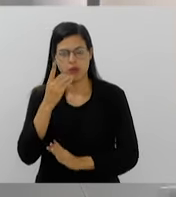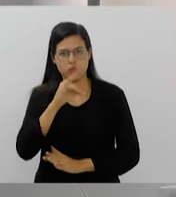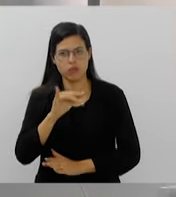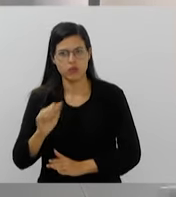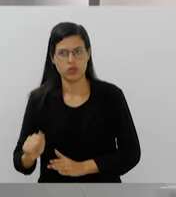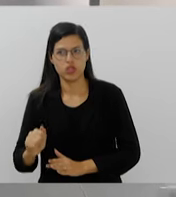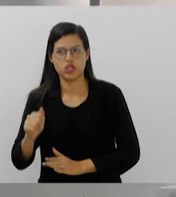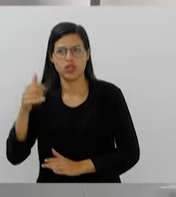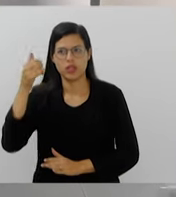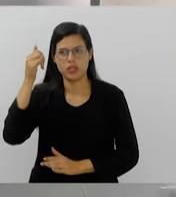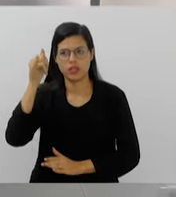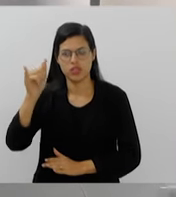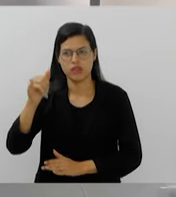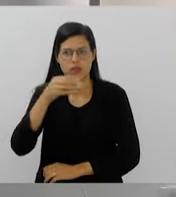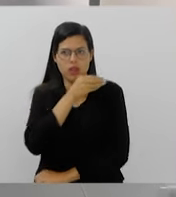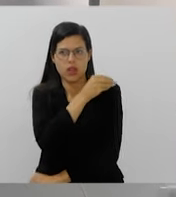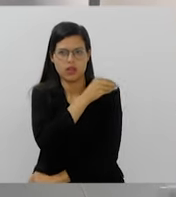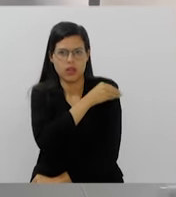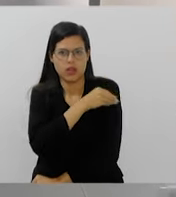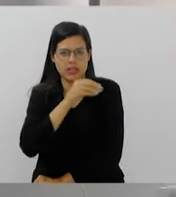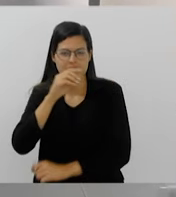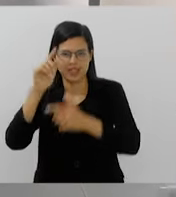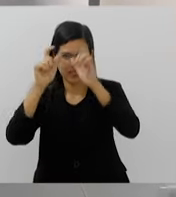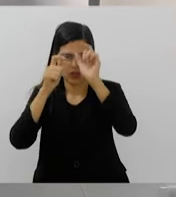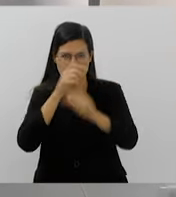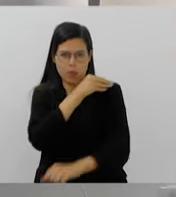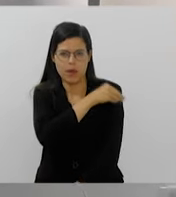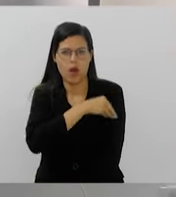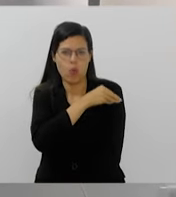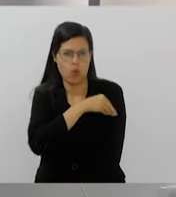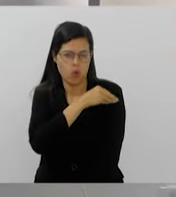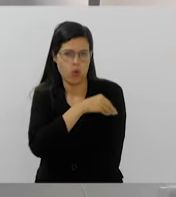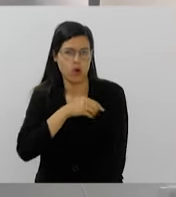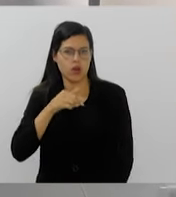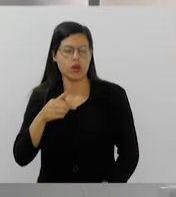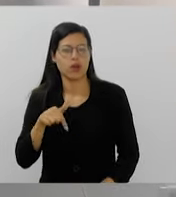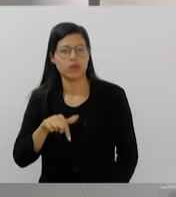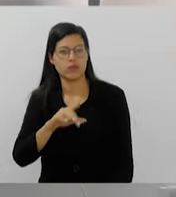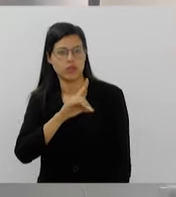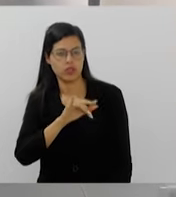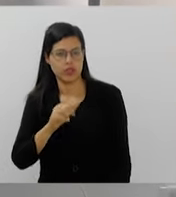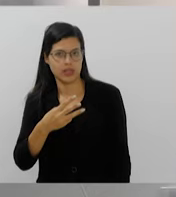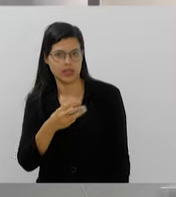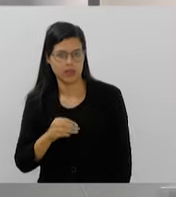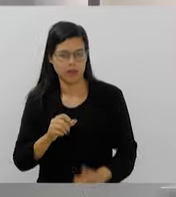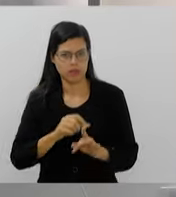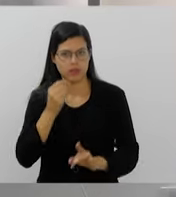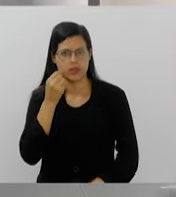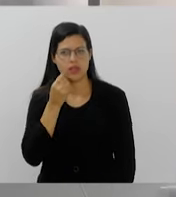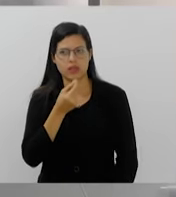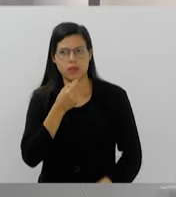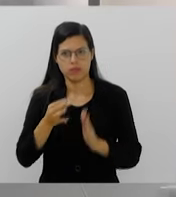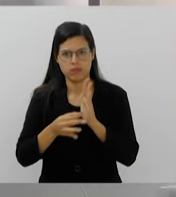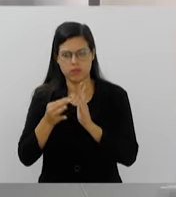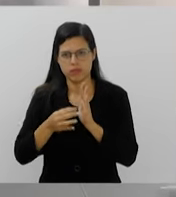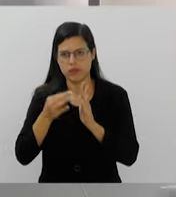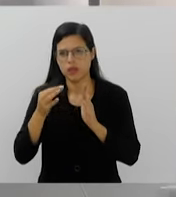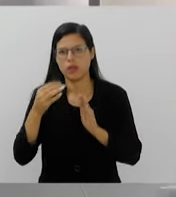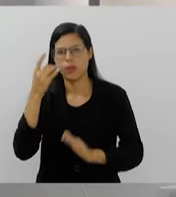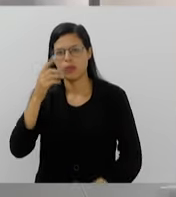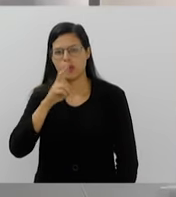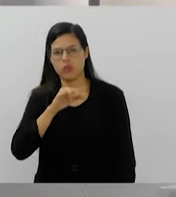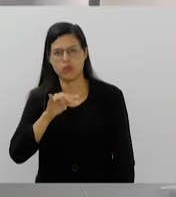Síndrome Alcoólica Fetal, SAF, a ser comemorado anualmente em 15 de setembro. Parecer do deputado Vinícius Cozzolino pela constitucionalidade